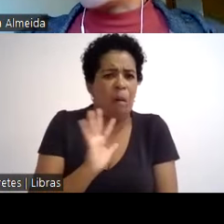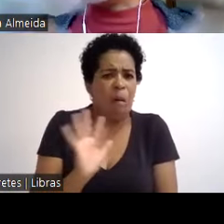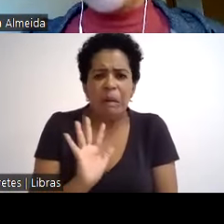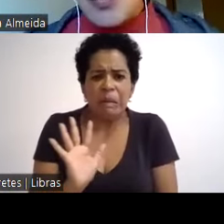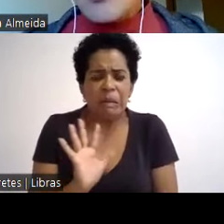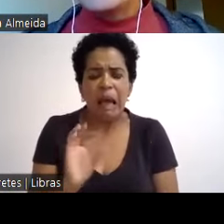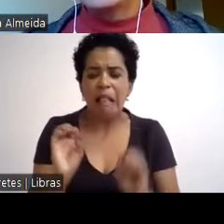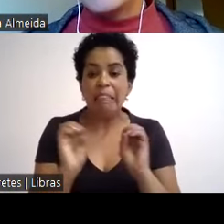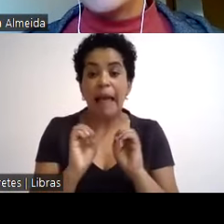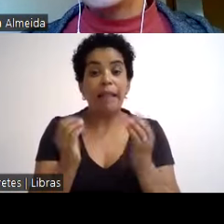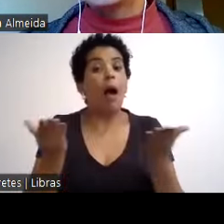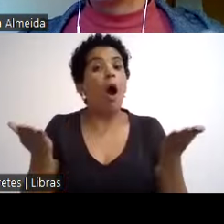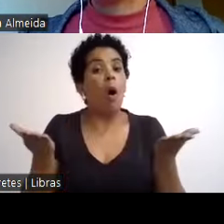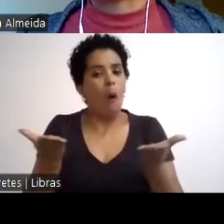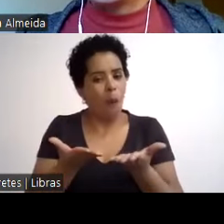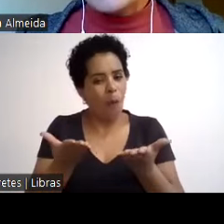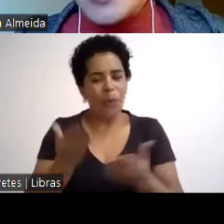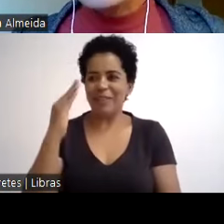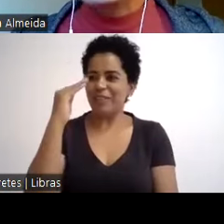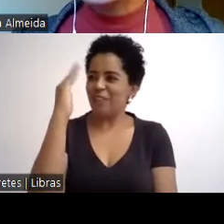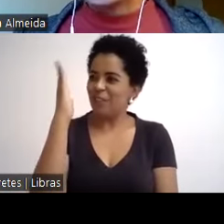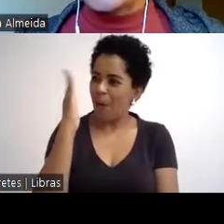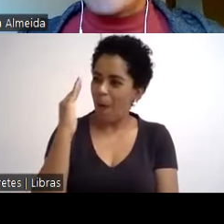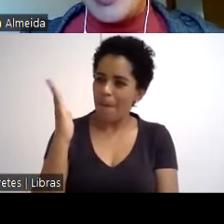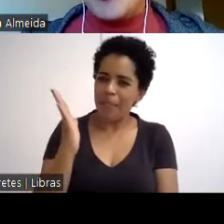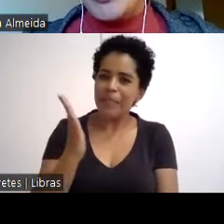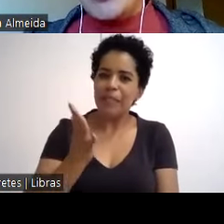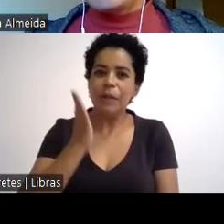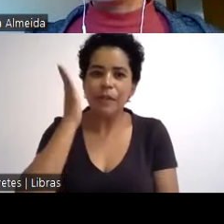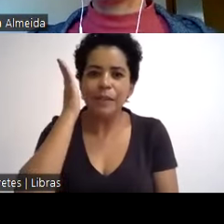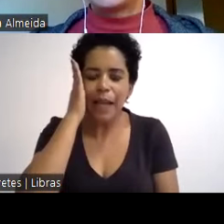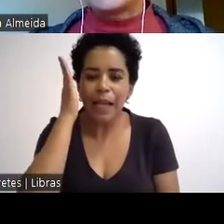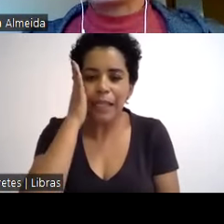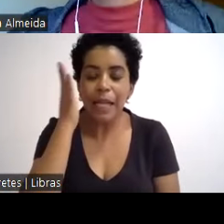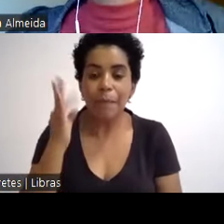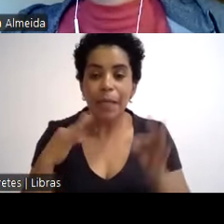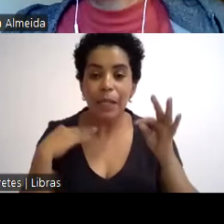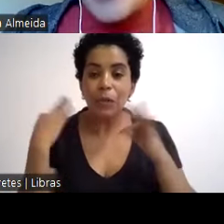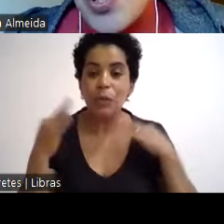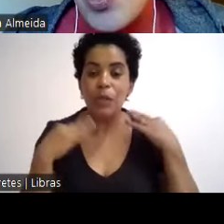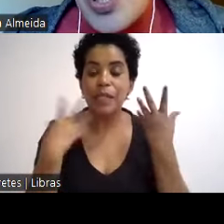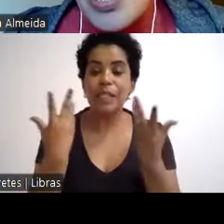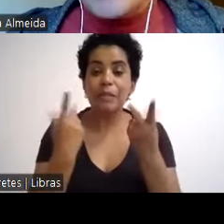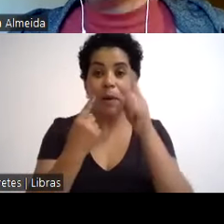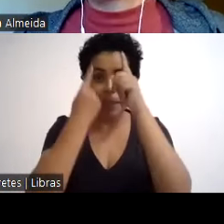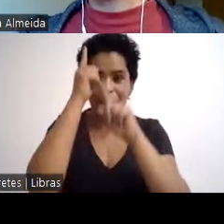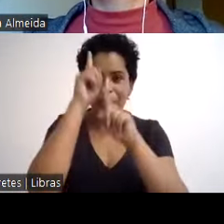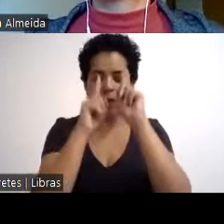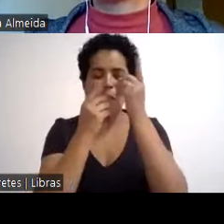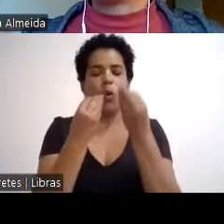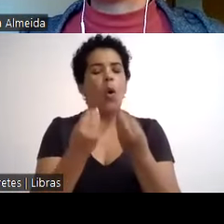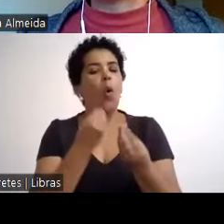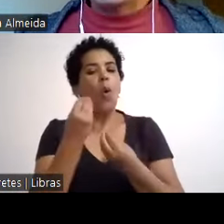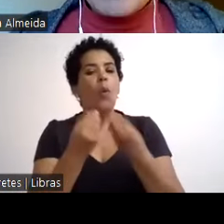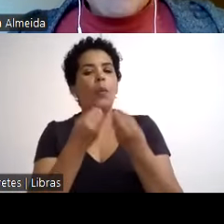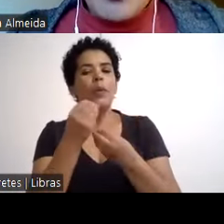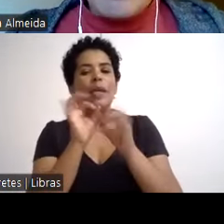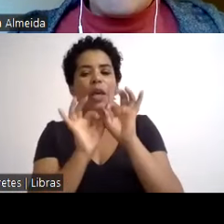no Brasil, né, se conhece o que é turismo criativo, se conhece como se faz o turismo criativo. A gente